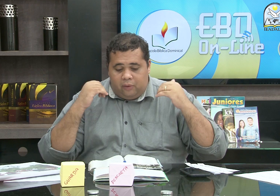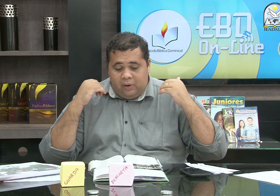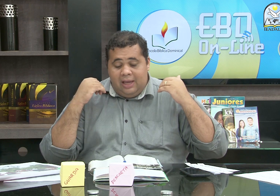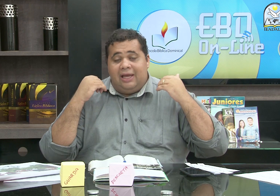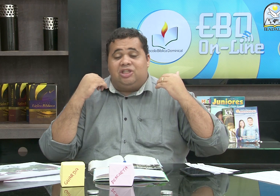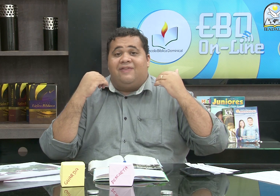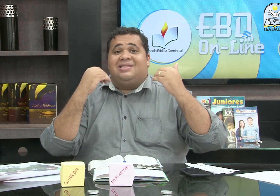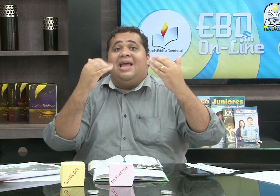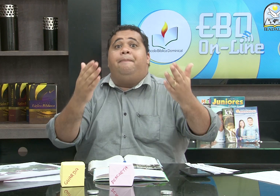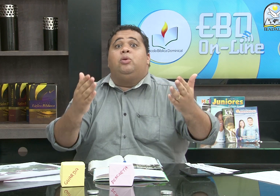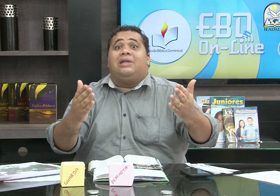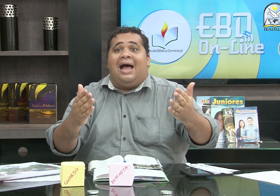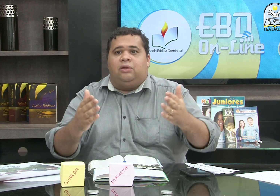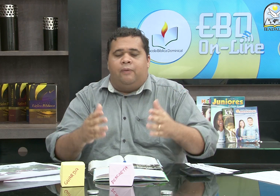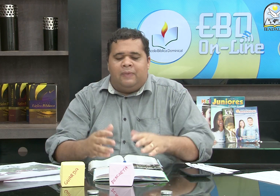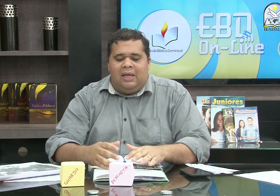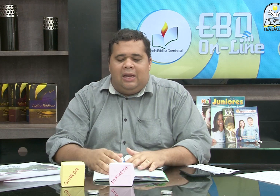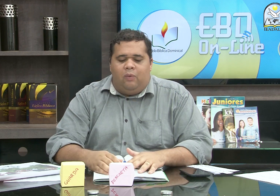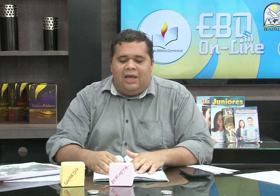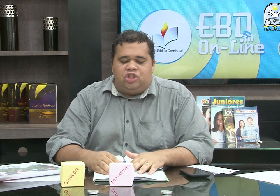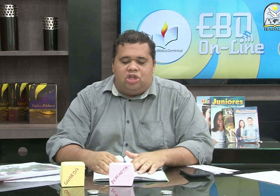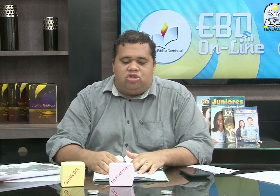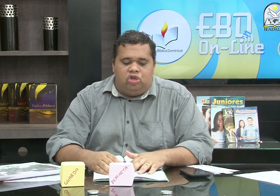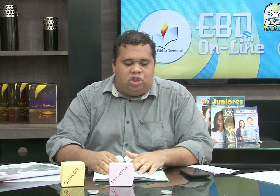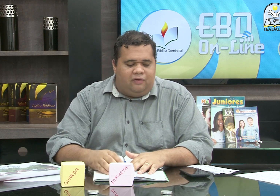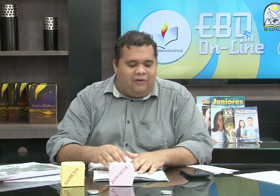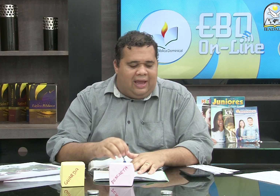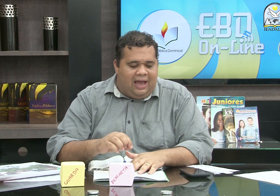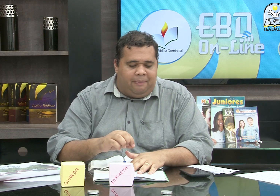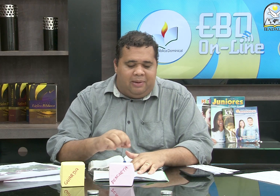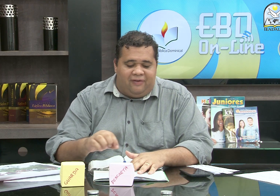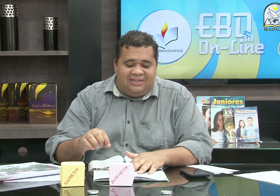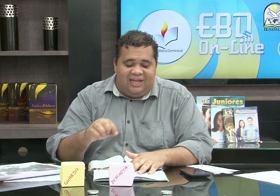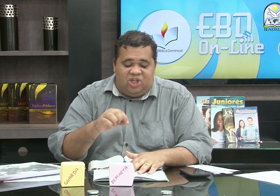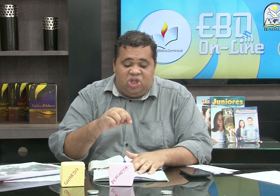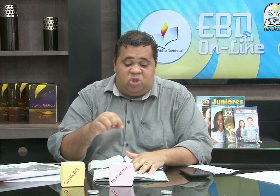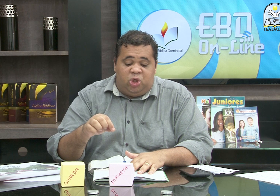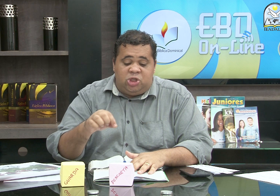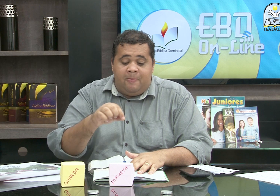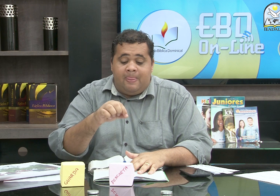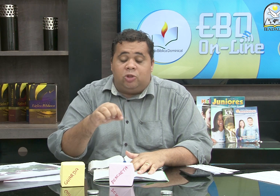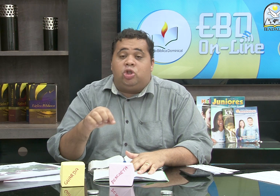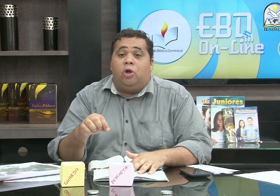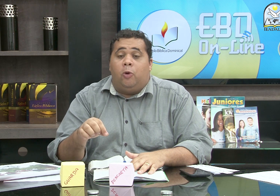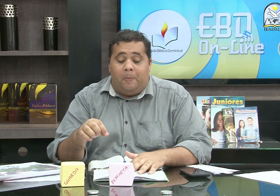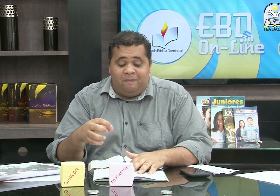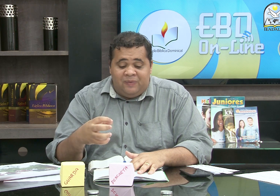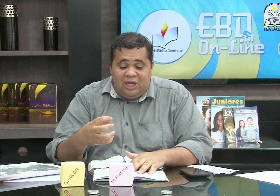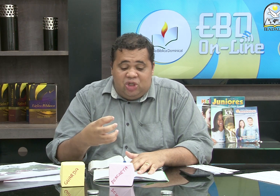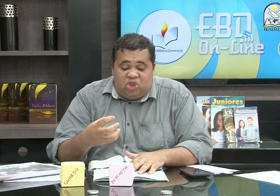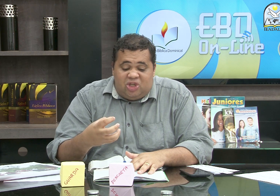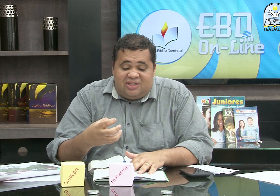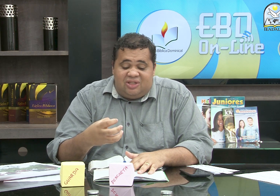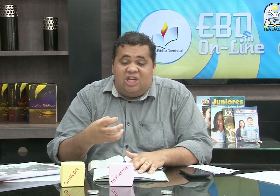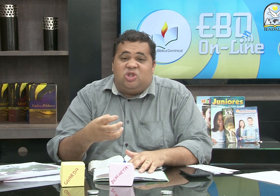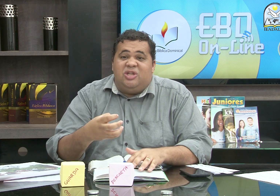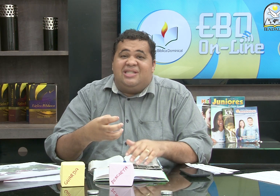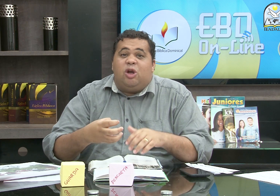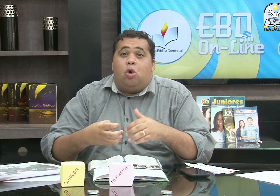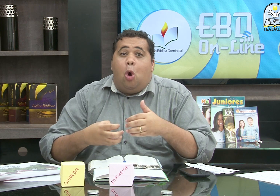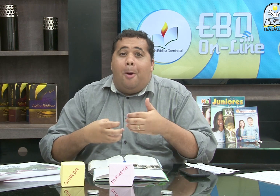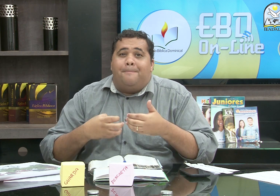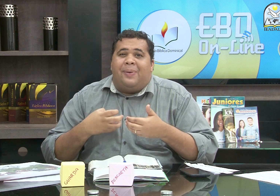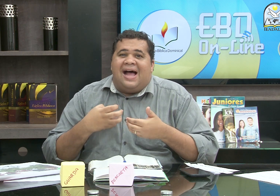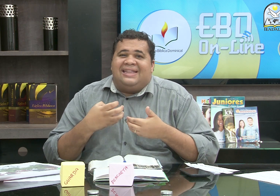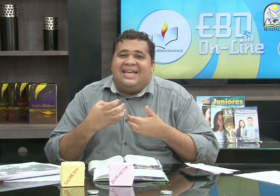enterrado não estava sepultado não é Jesus eh a Bíblia vai dizer que Jesus Chorou Jesus